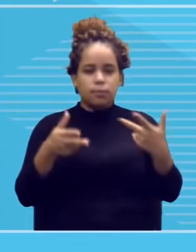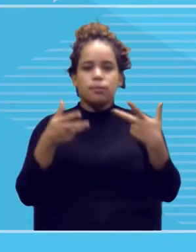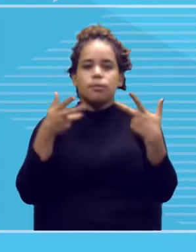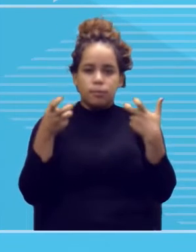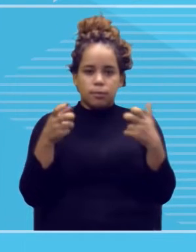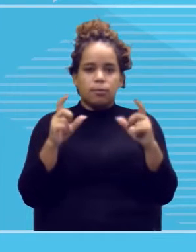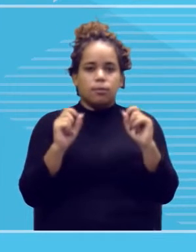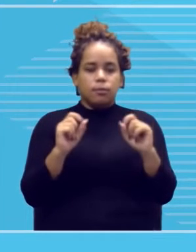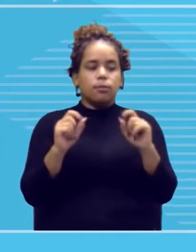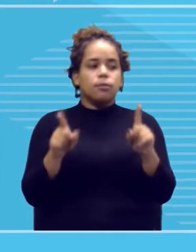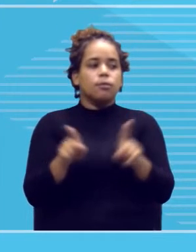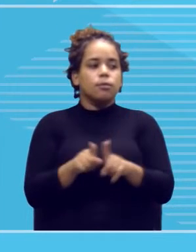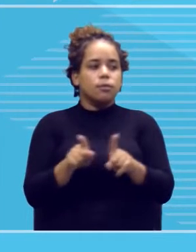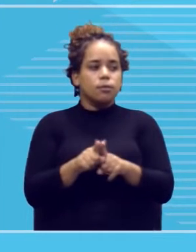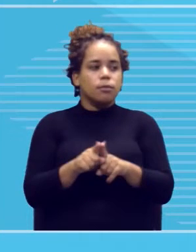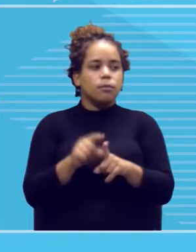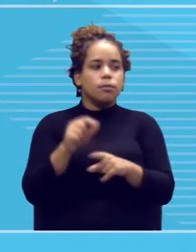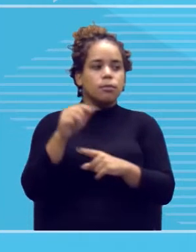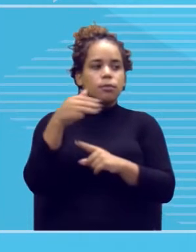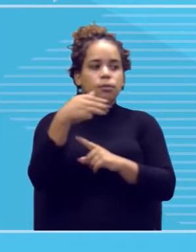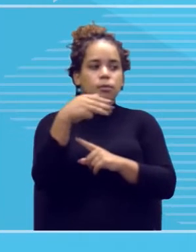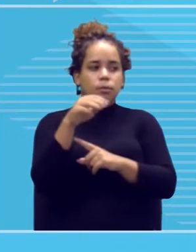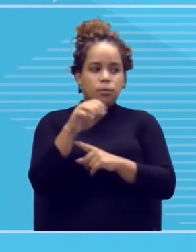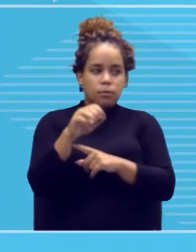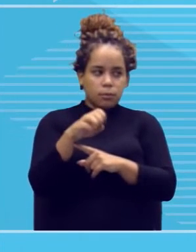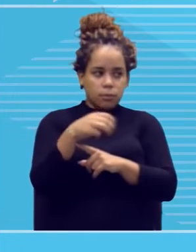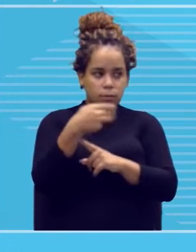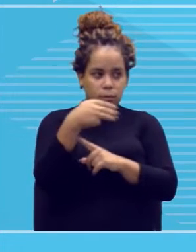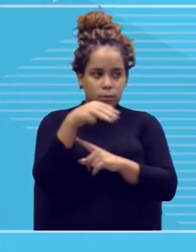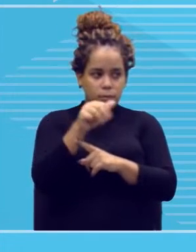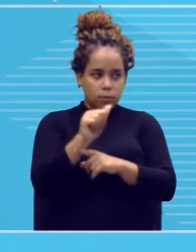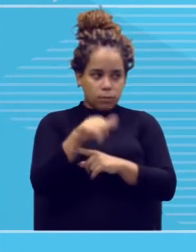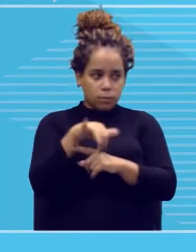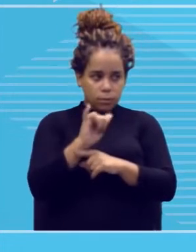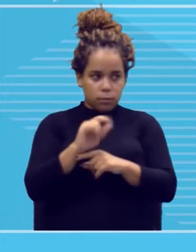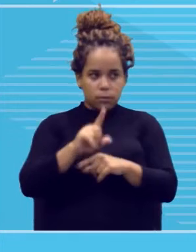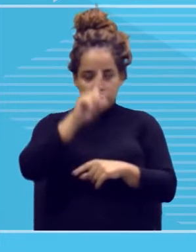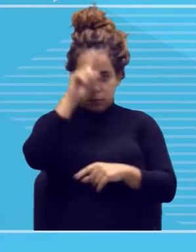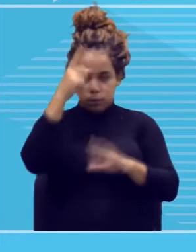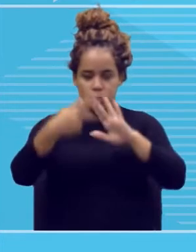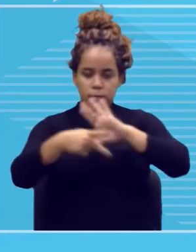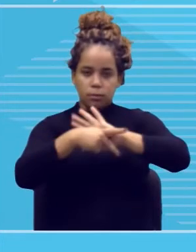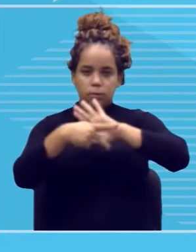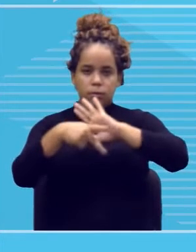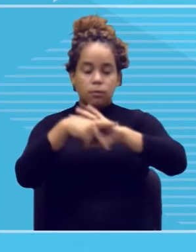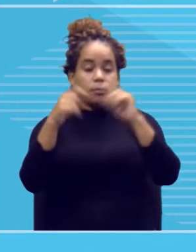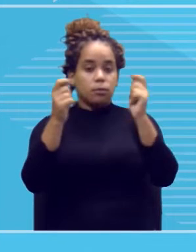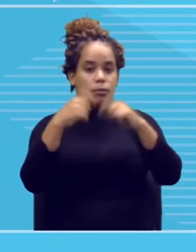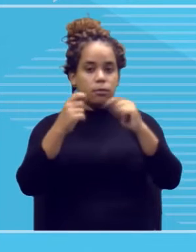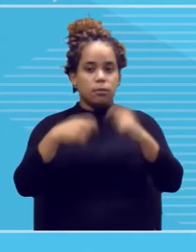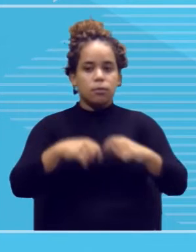e tanto esse meio quanto esse Maite eles estão trazendo a ideia de possibilidades